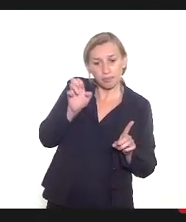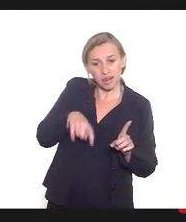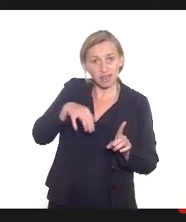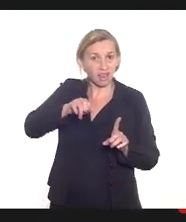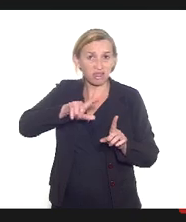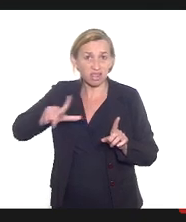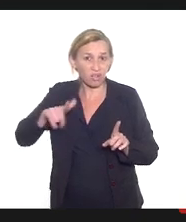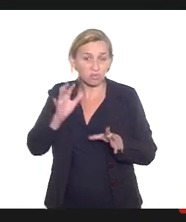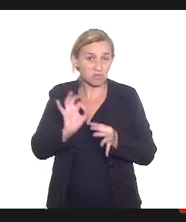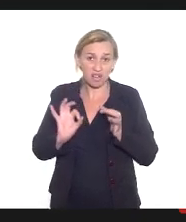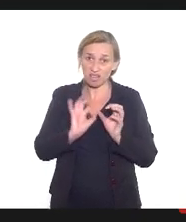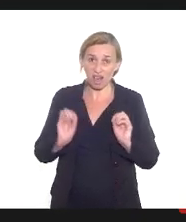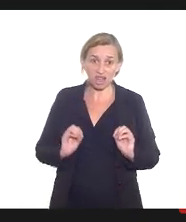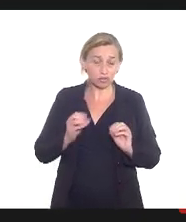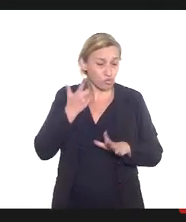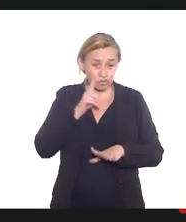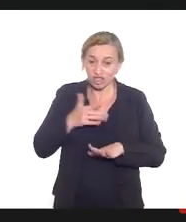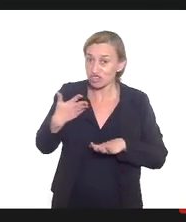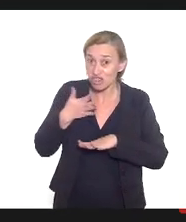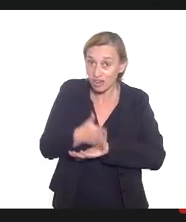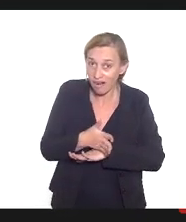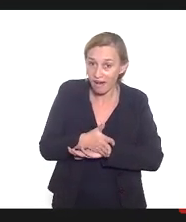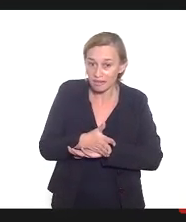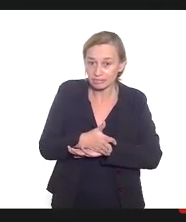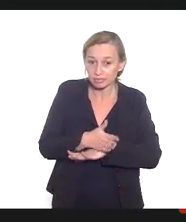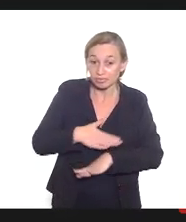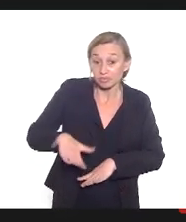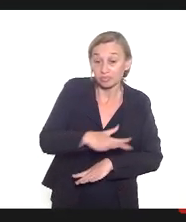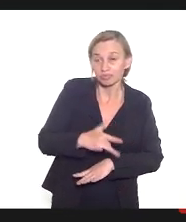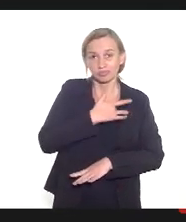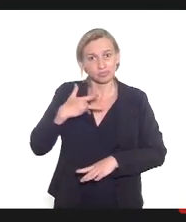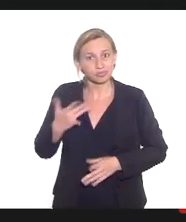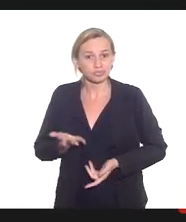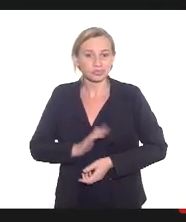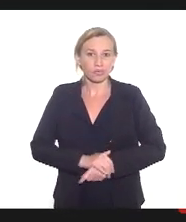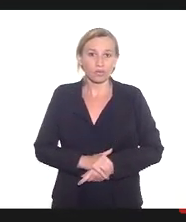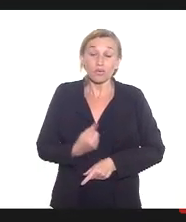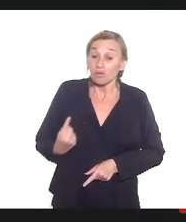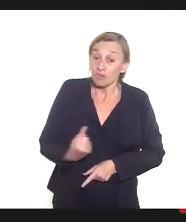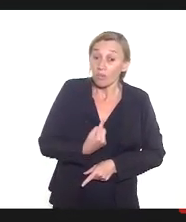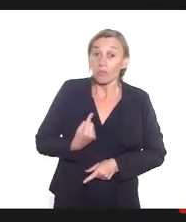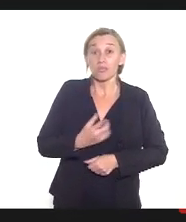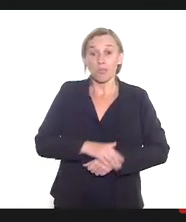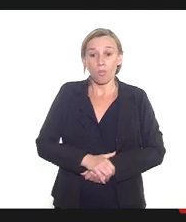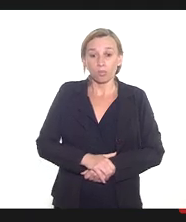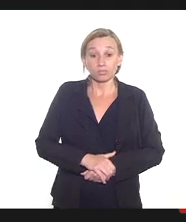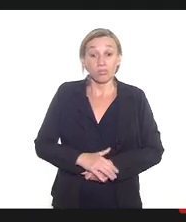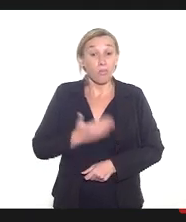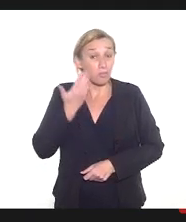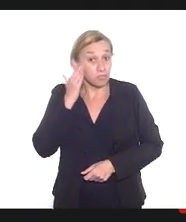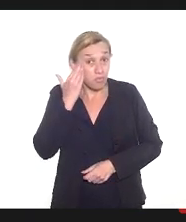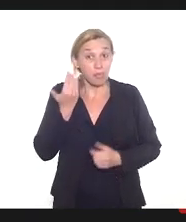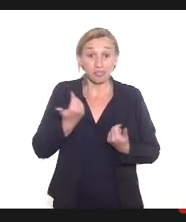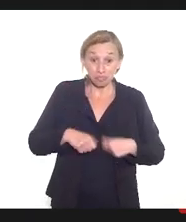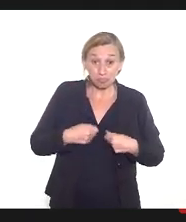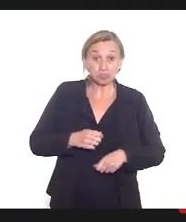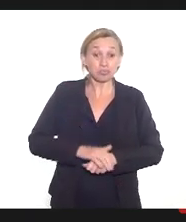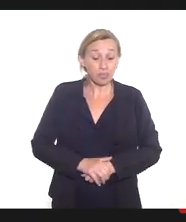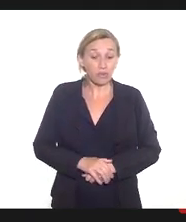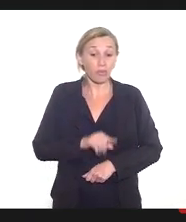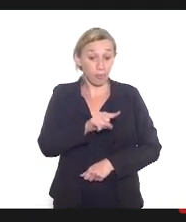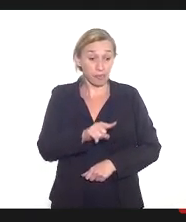gestante que vem consegue chegar na unidade de saúde e a gente e tem que entender que esse